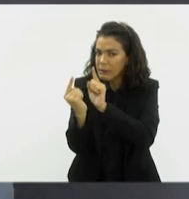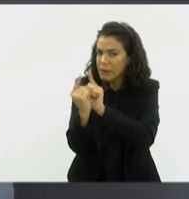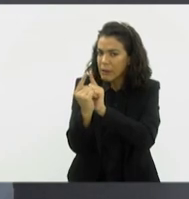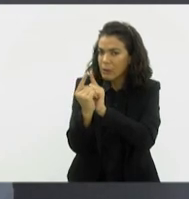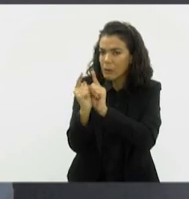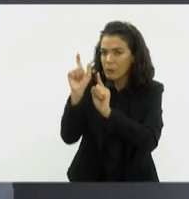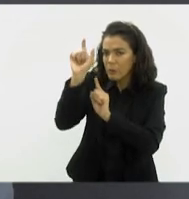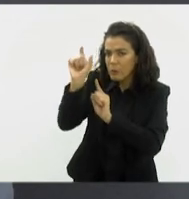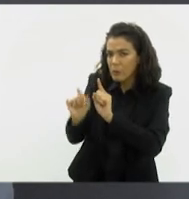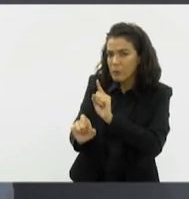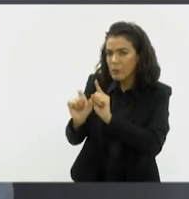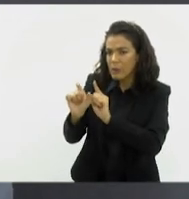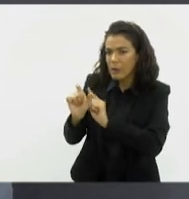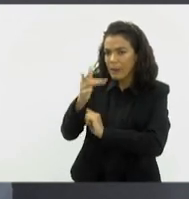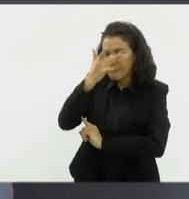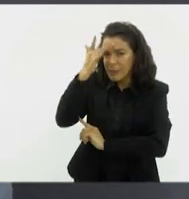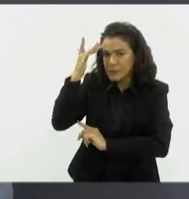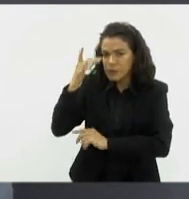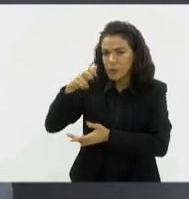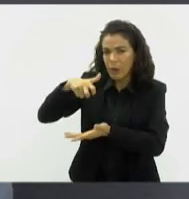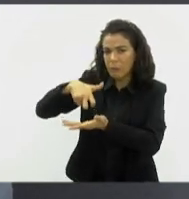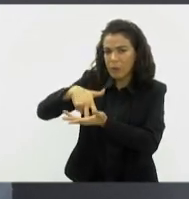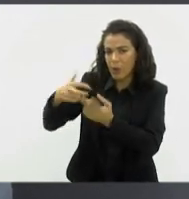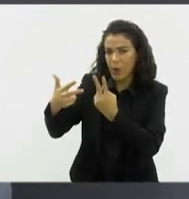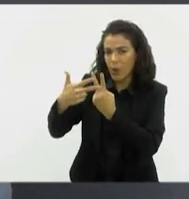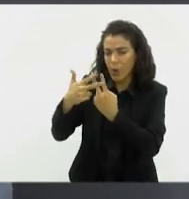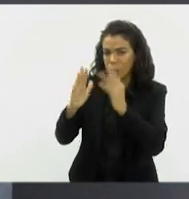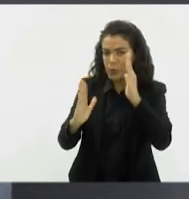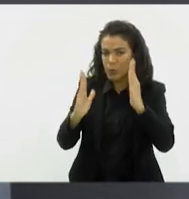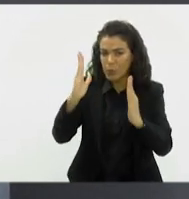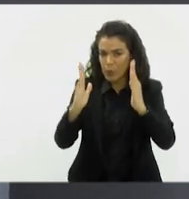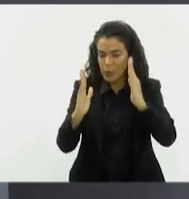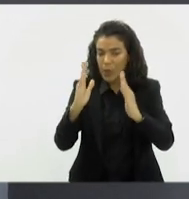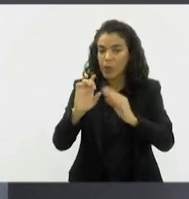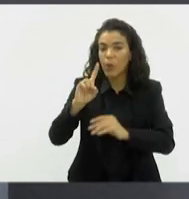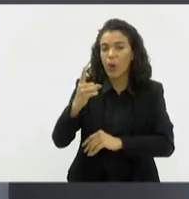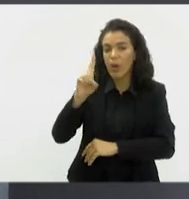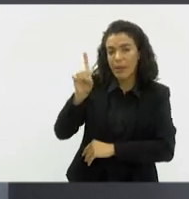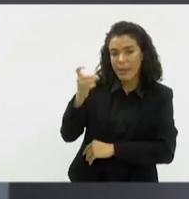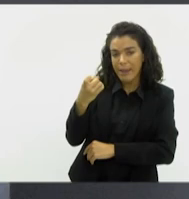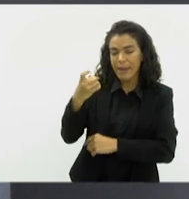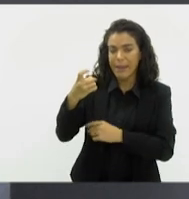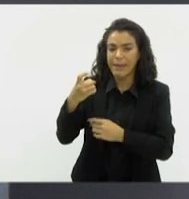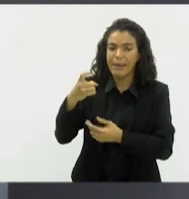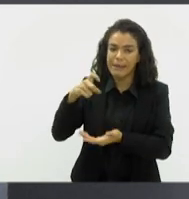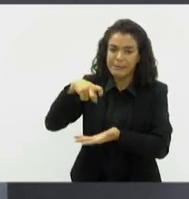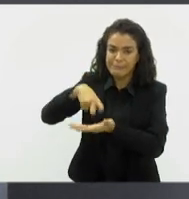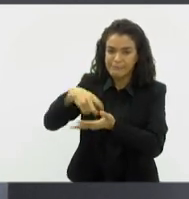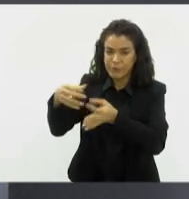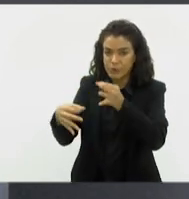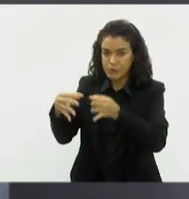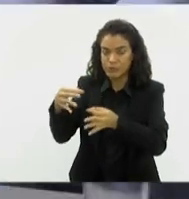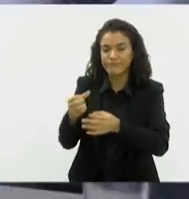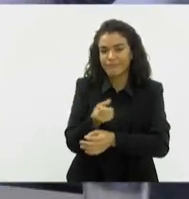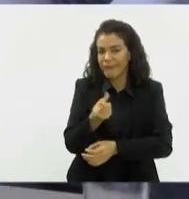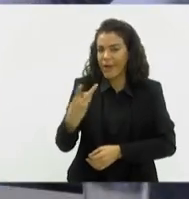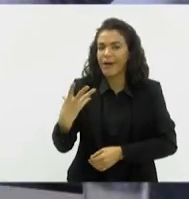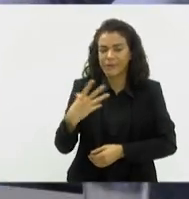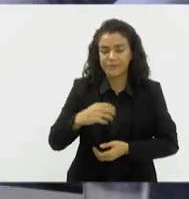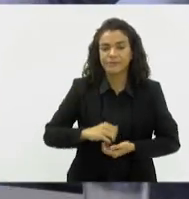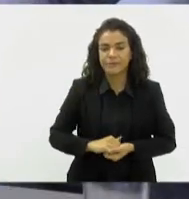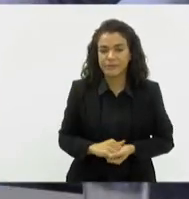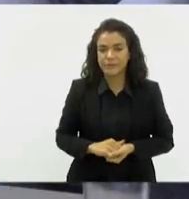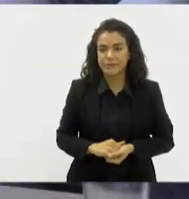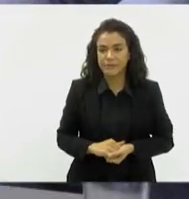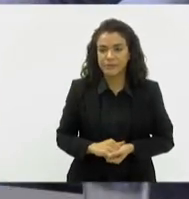algum apenado no cumprimento da pena ou egresso do sistema penitenciário ou do sistema socioeducativo? Muitos.